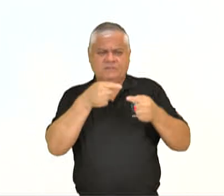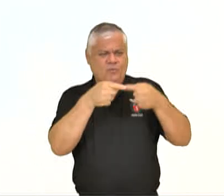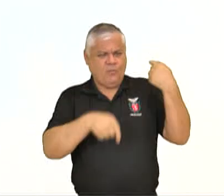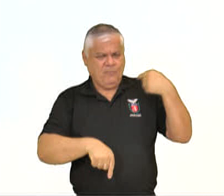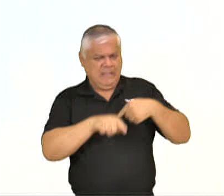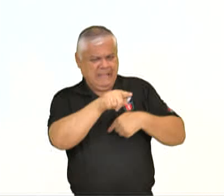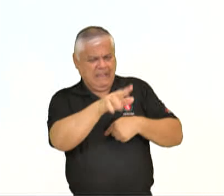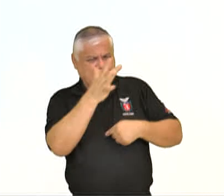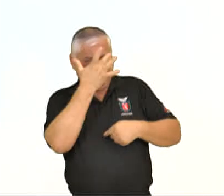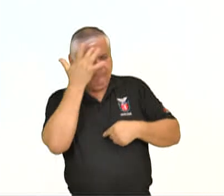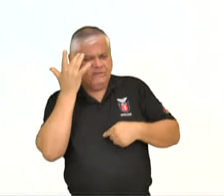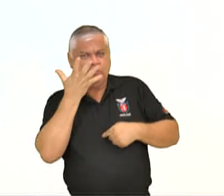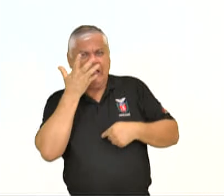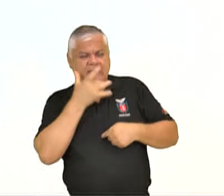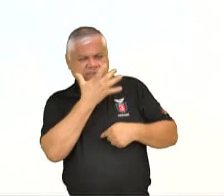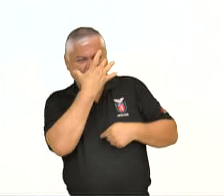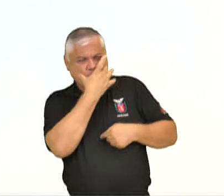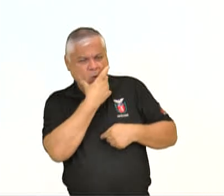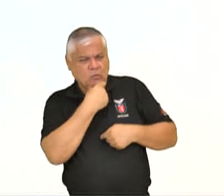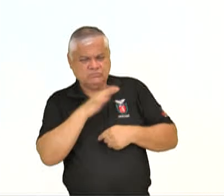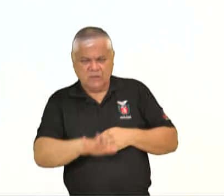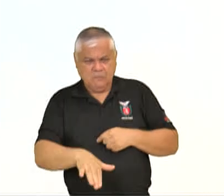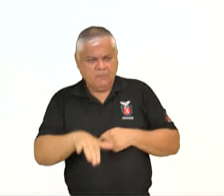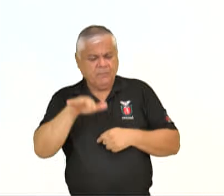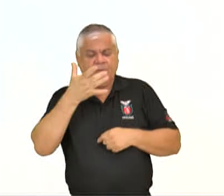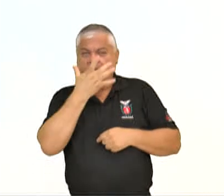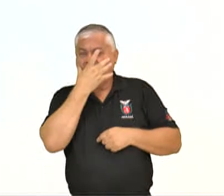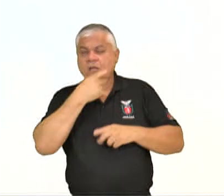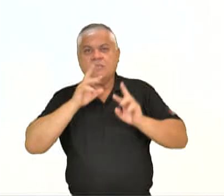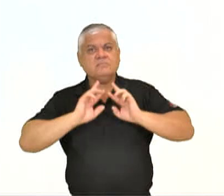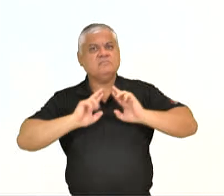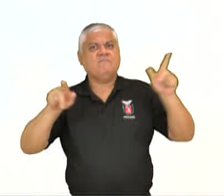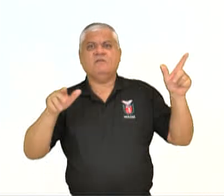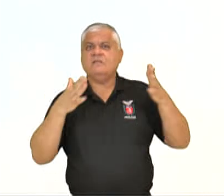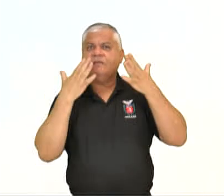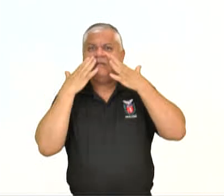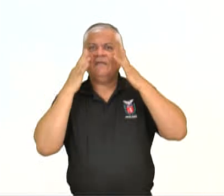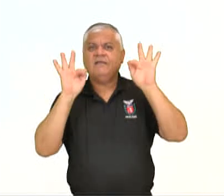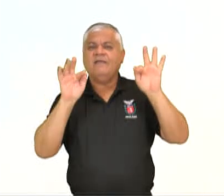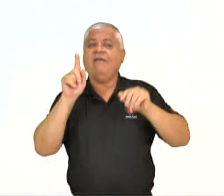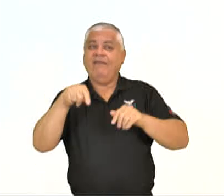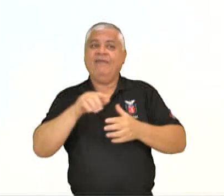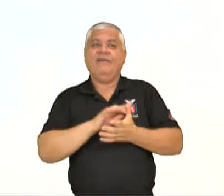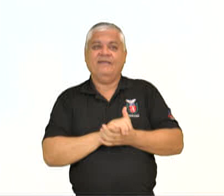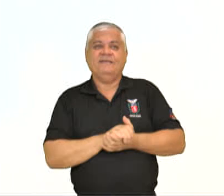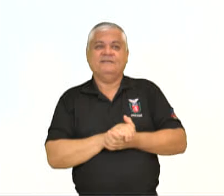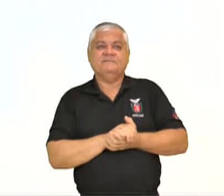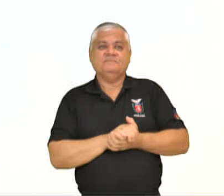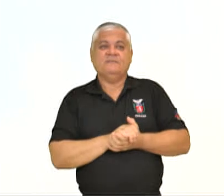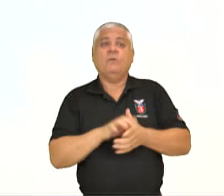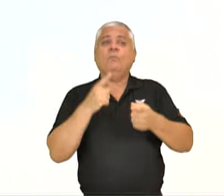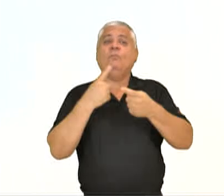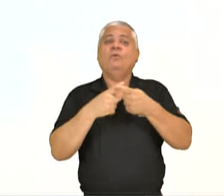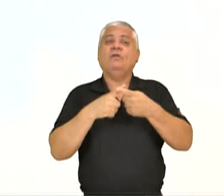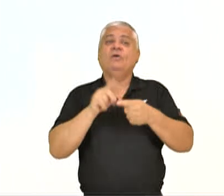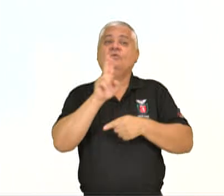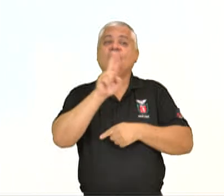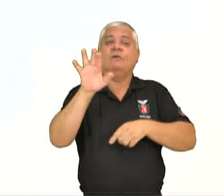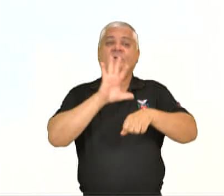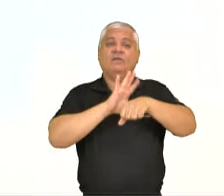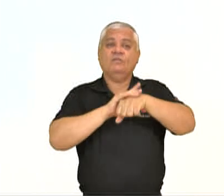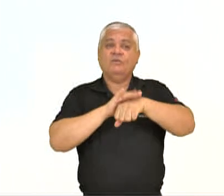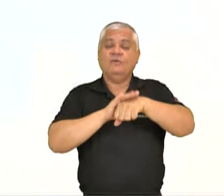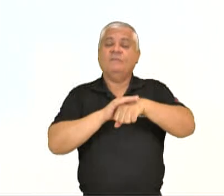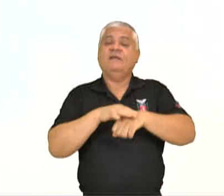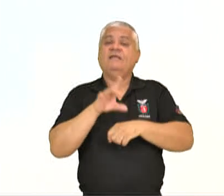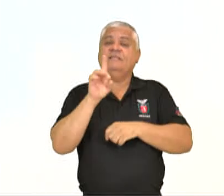de vista da viabilidade do organismo. Então, aqui, esse caso, a doença de Tay-Sachs, né? Uma DST, que